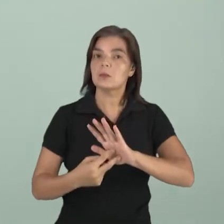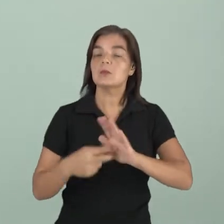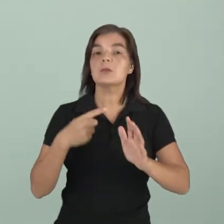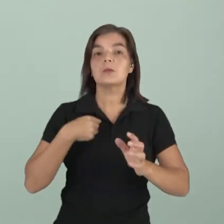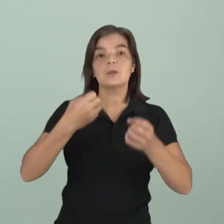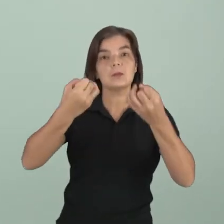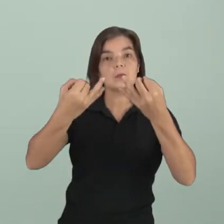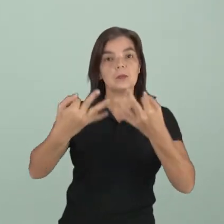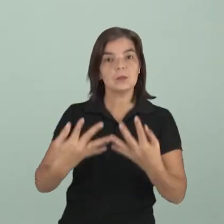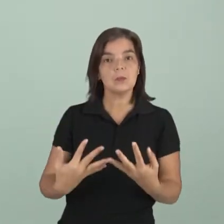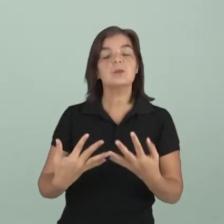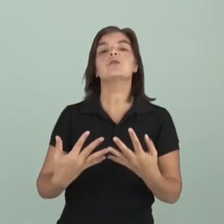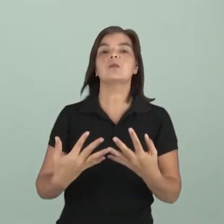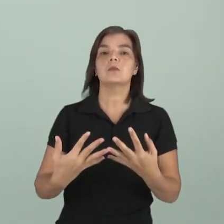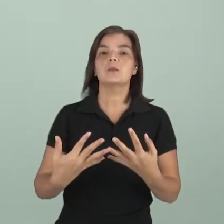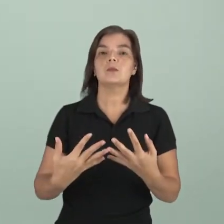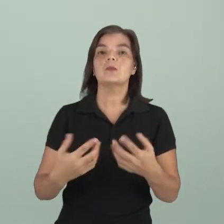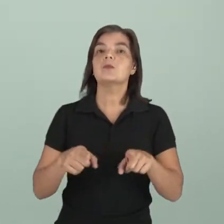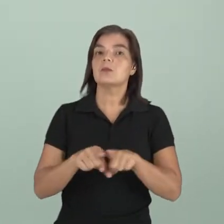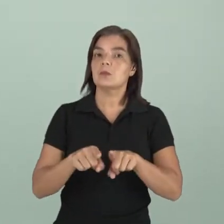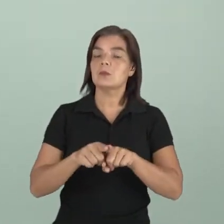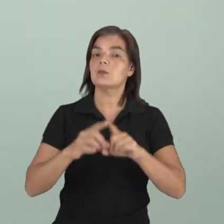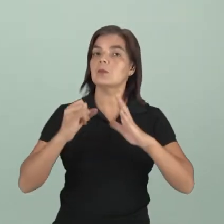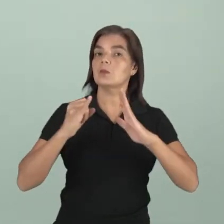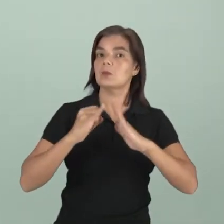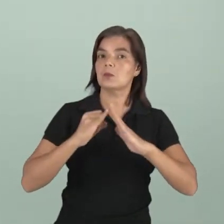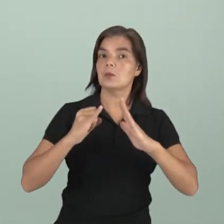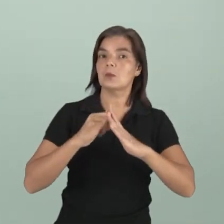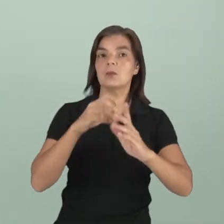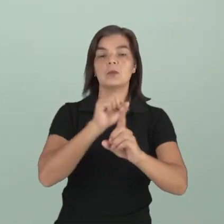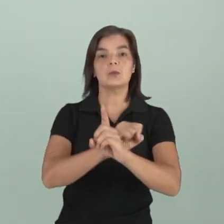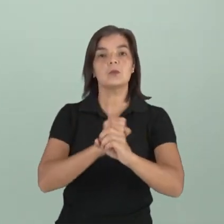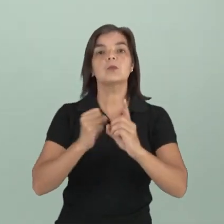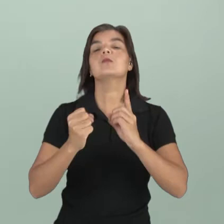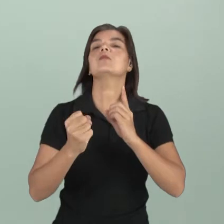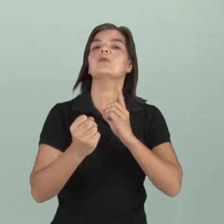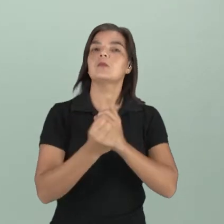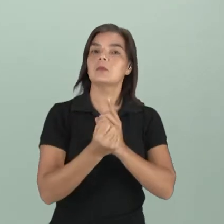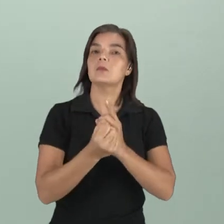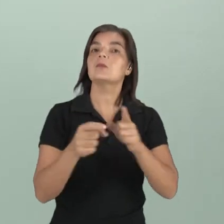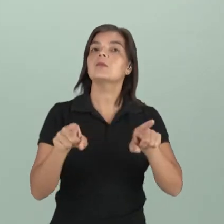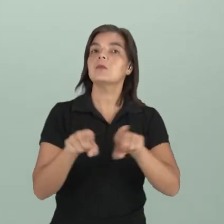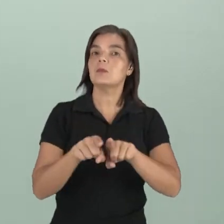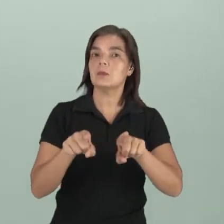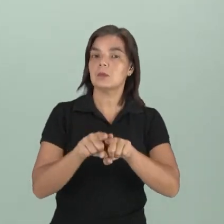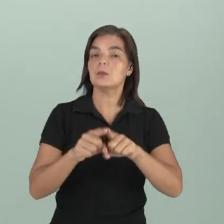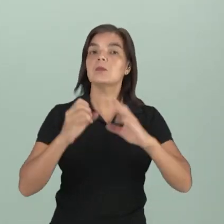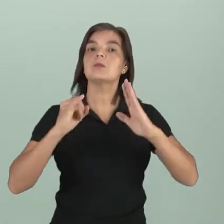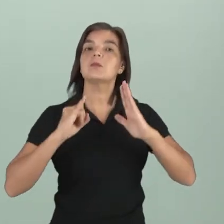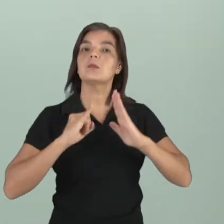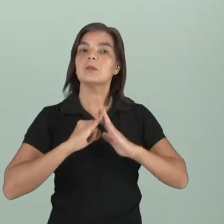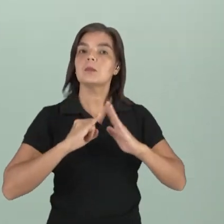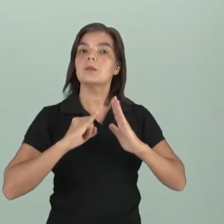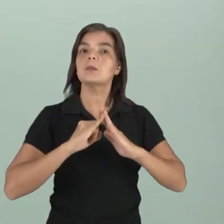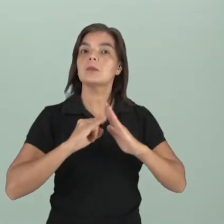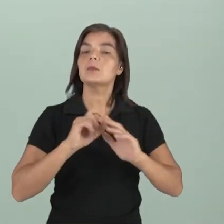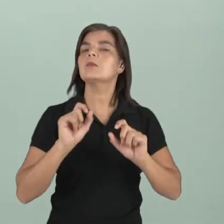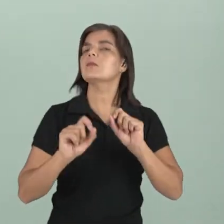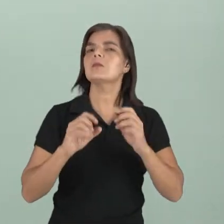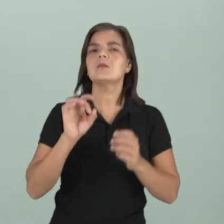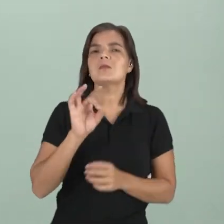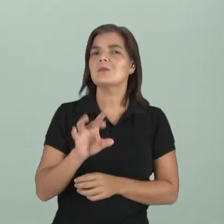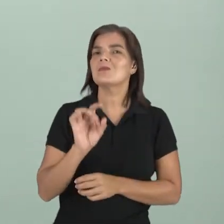eu estou tratando da atuação de instituições sociais, mas que essas instituições,